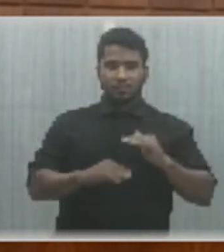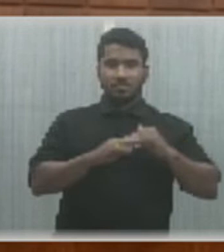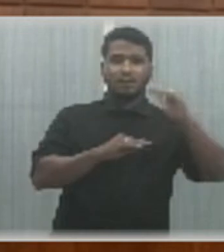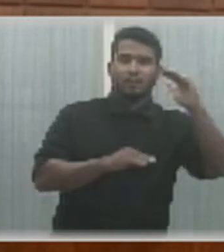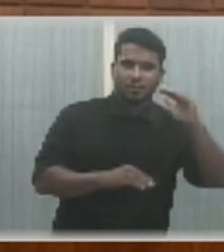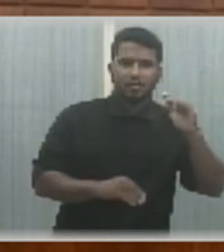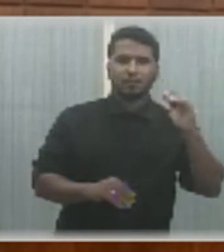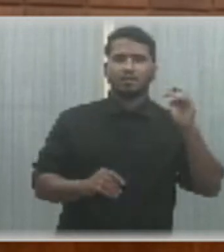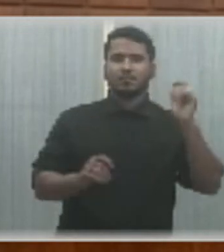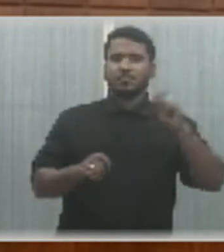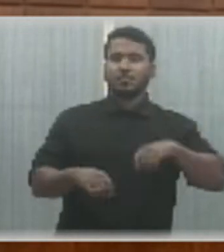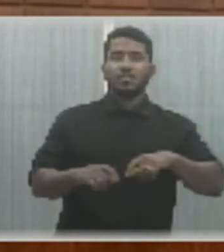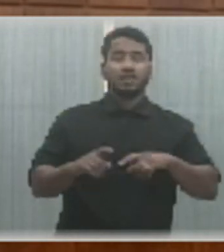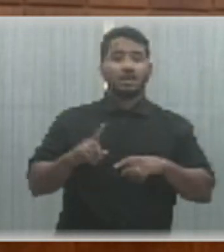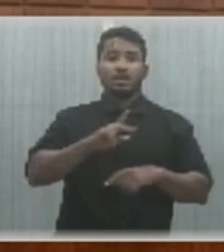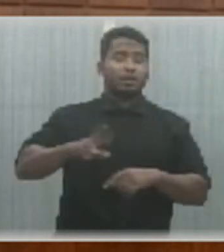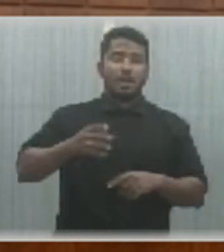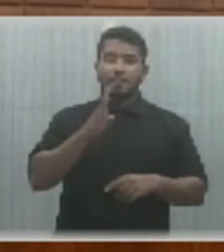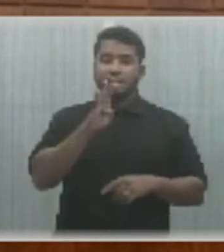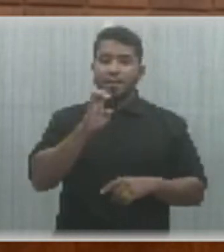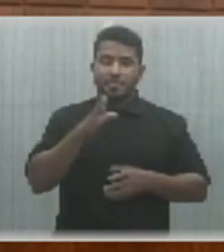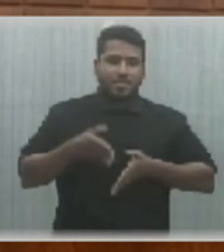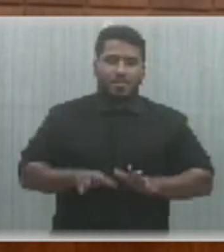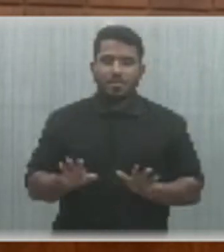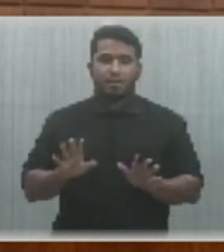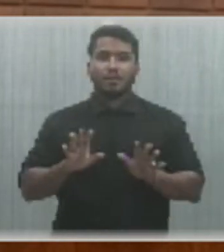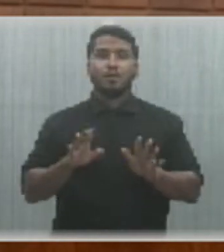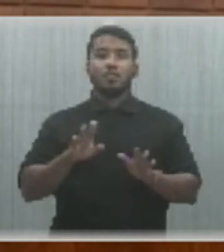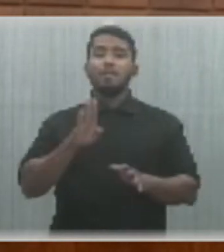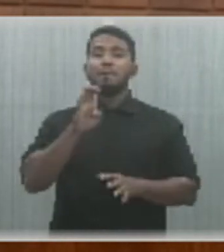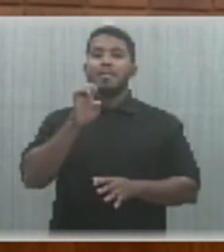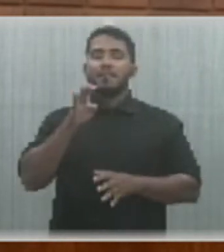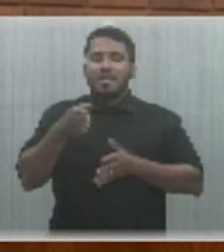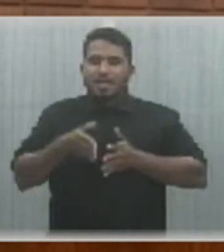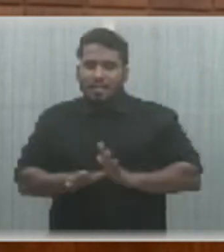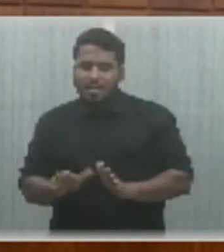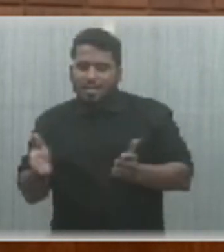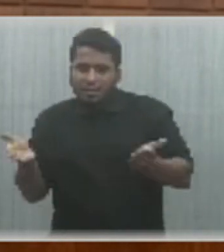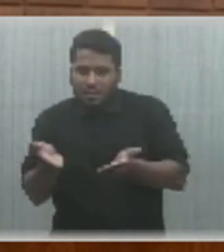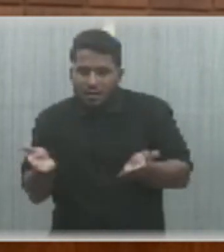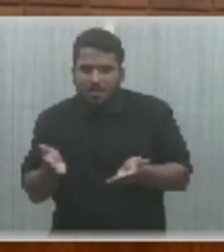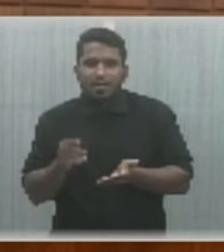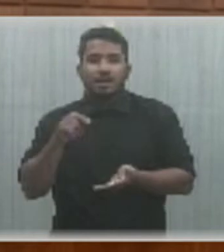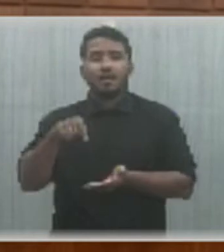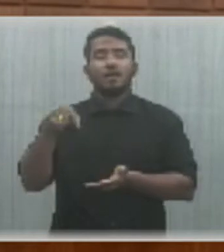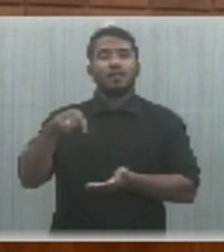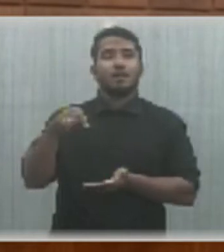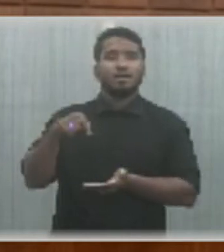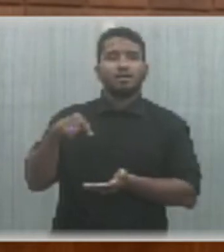bebês recém-nascidos. Os bebês recém-nascidos, eles são